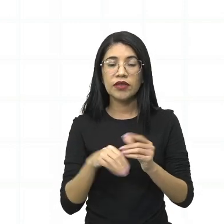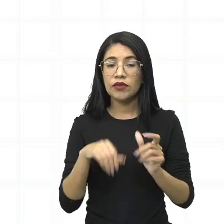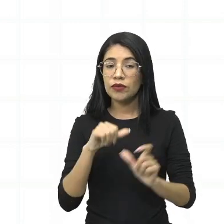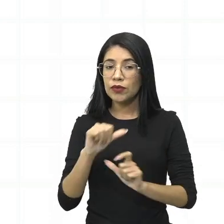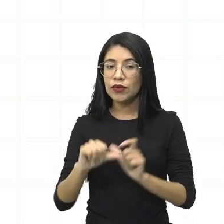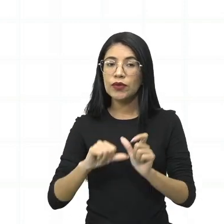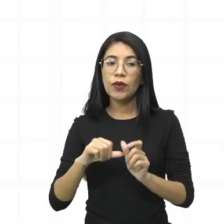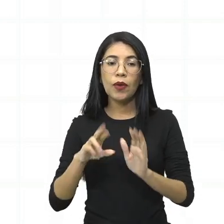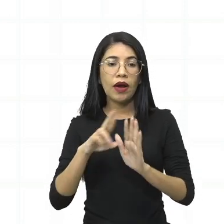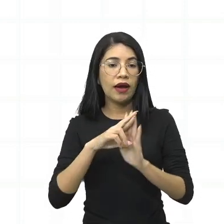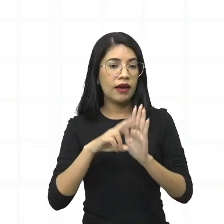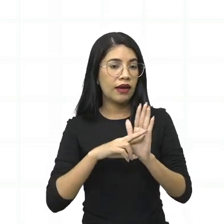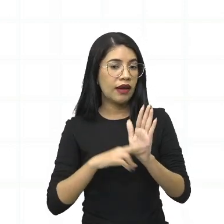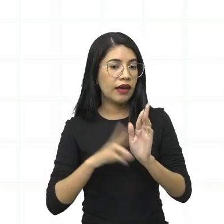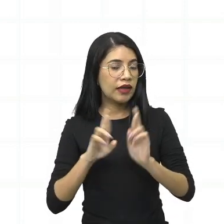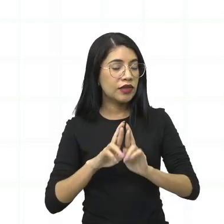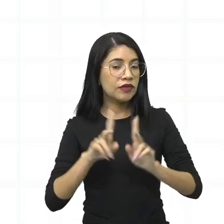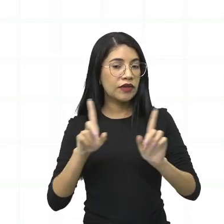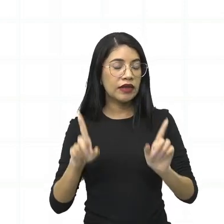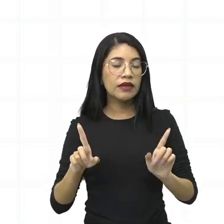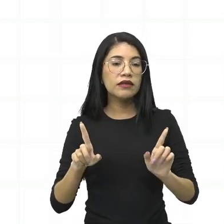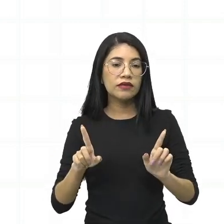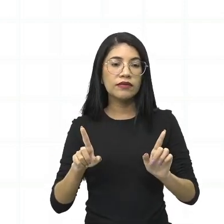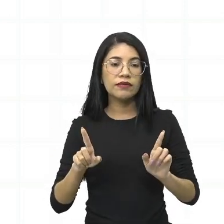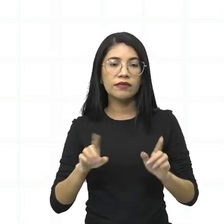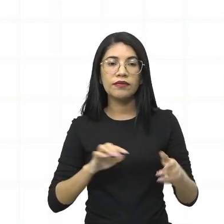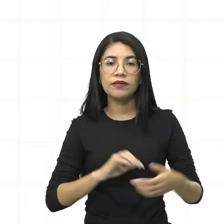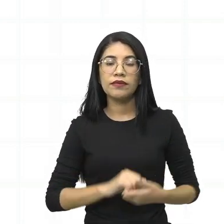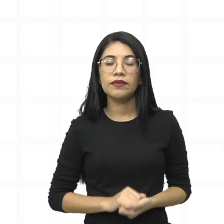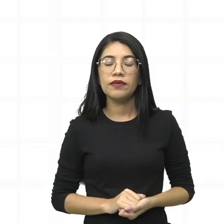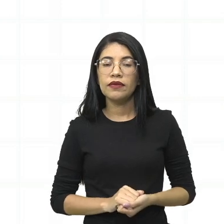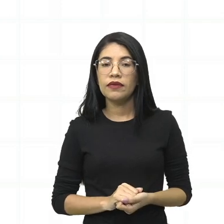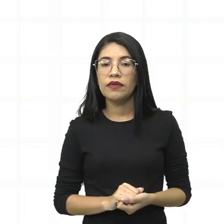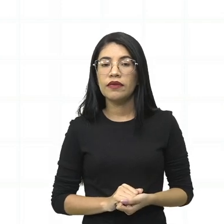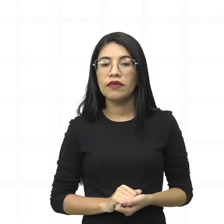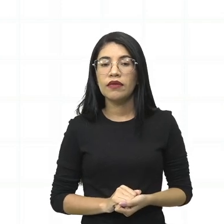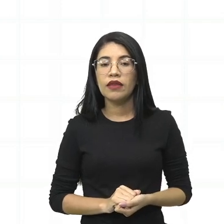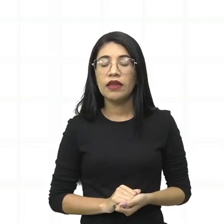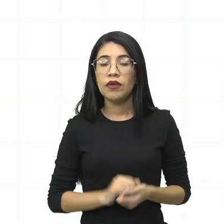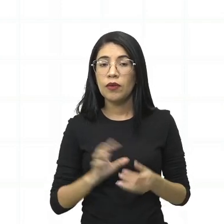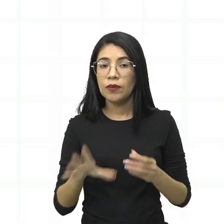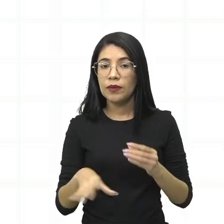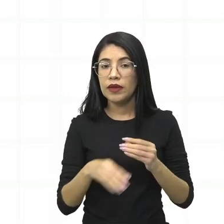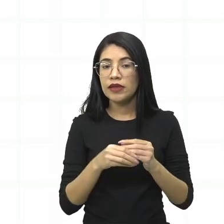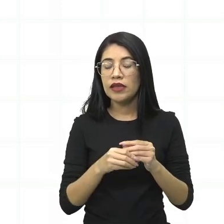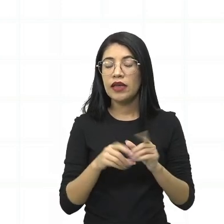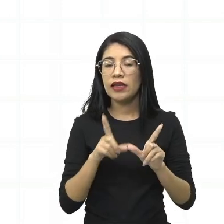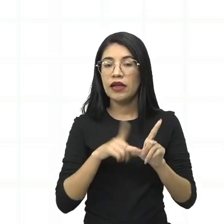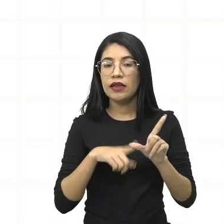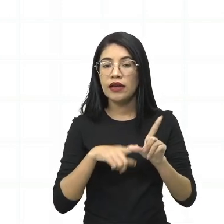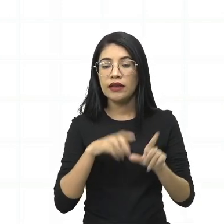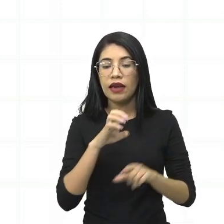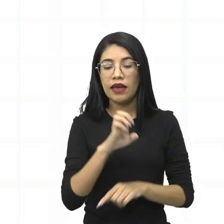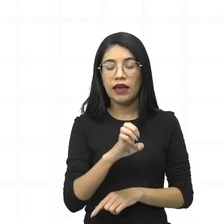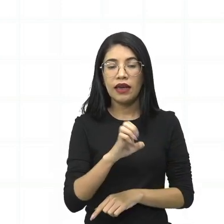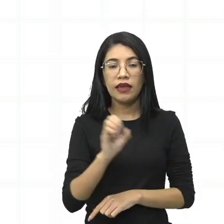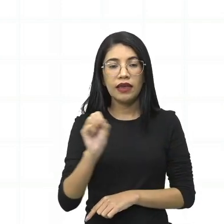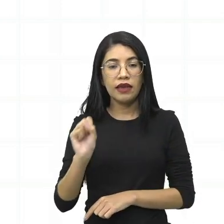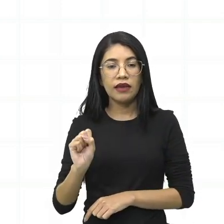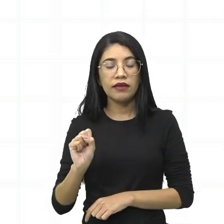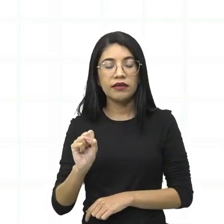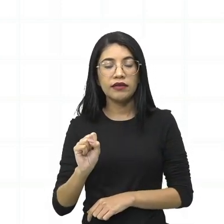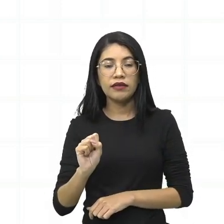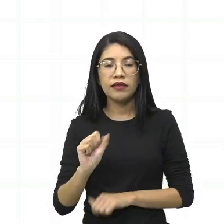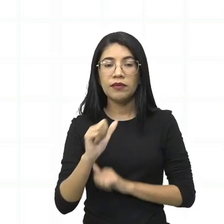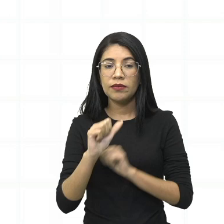mesma regra da palavra mesa, né? E mesas. Eu acrescentei mais uma letra que é o E. Então, rapaz